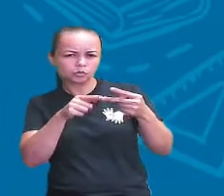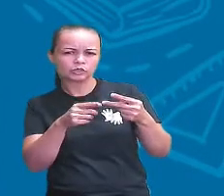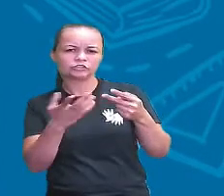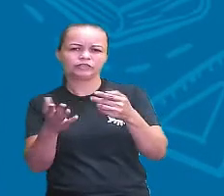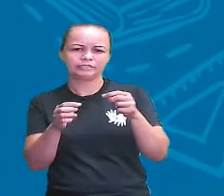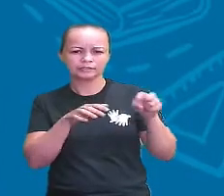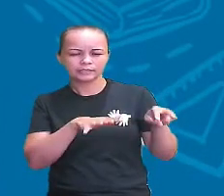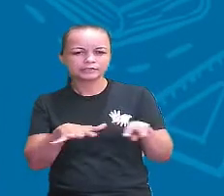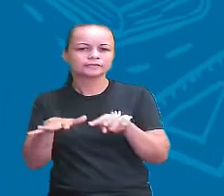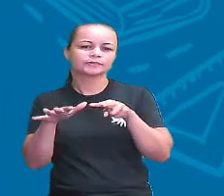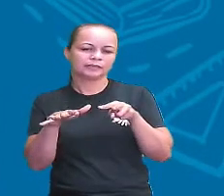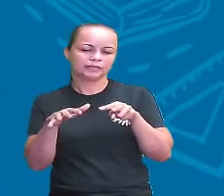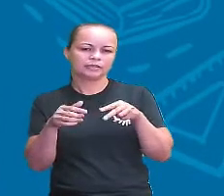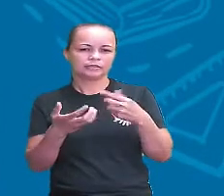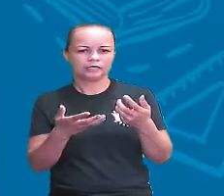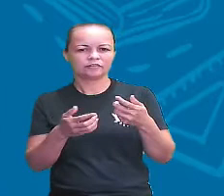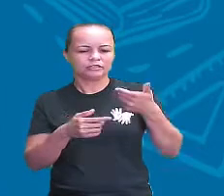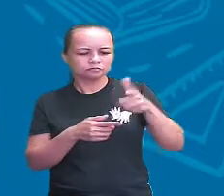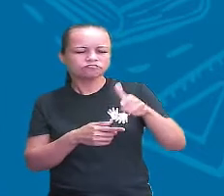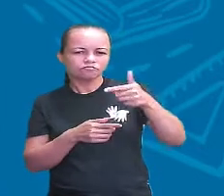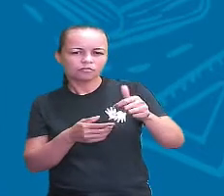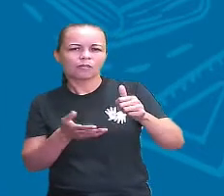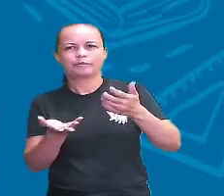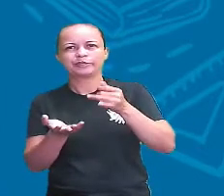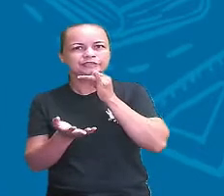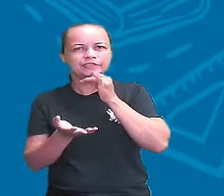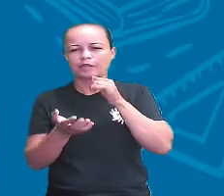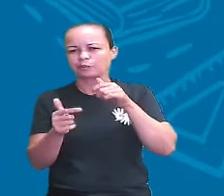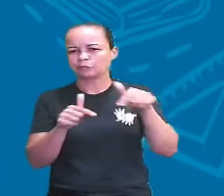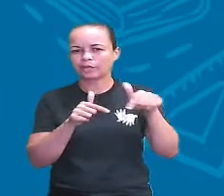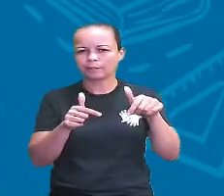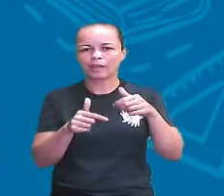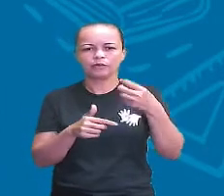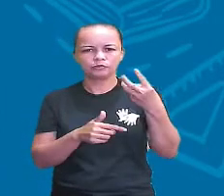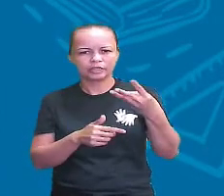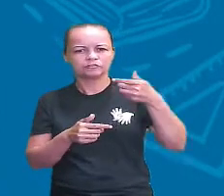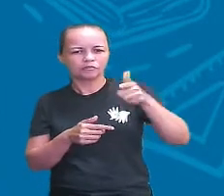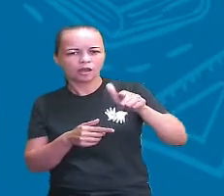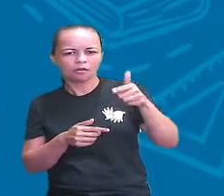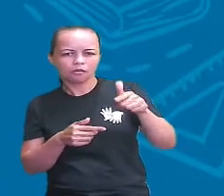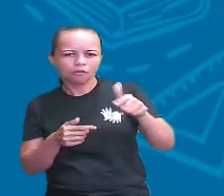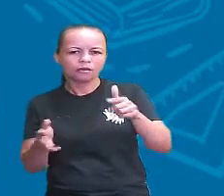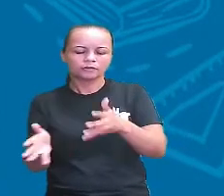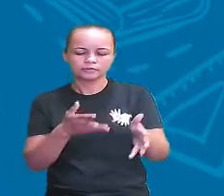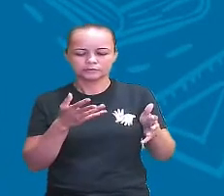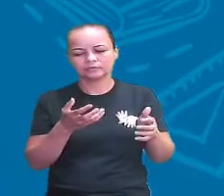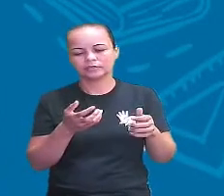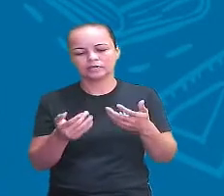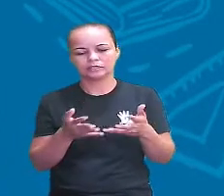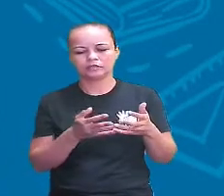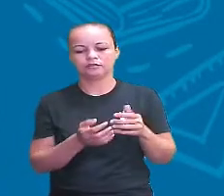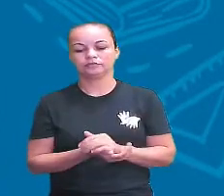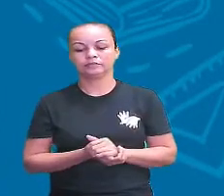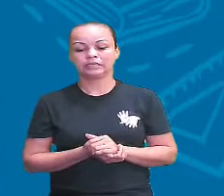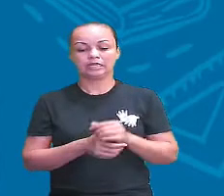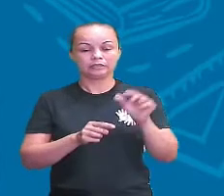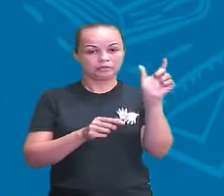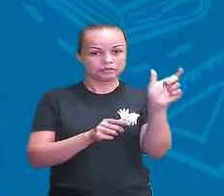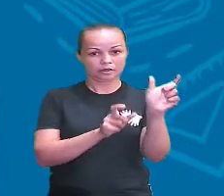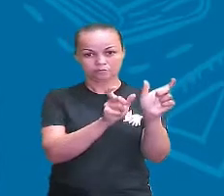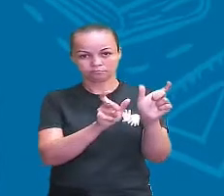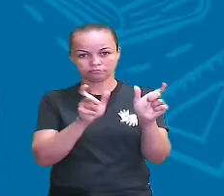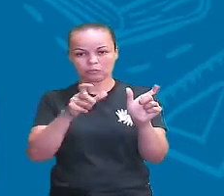falando de 3 vezes, a repetição de uma atividade 3 vezes. Several times, várias vezes. Também